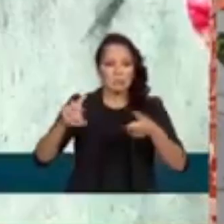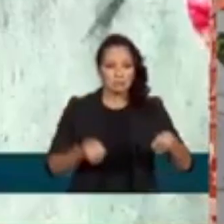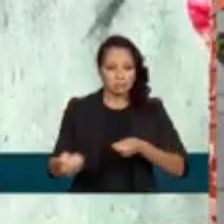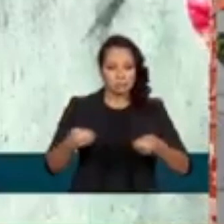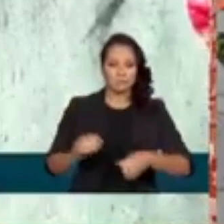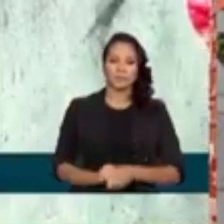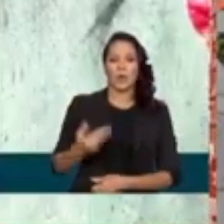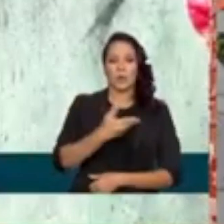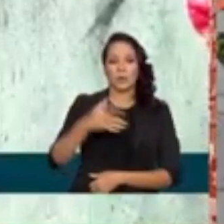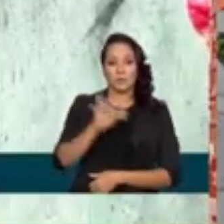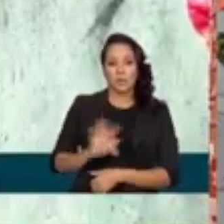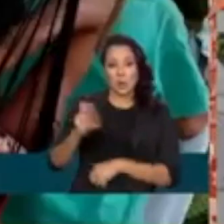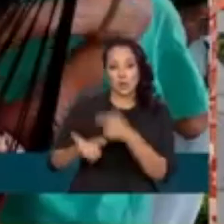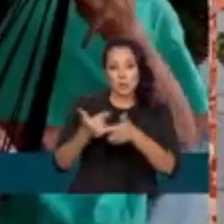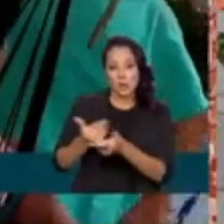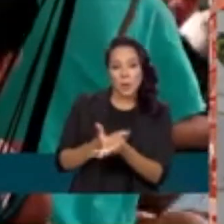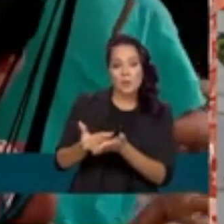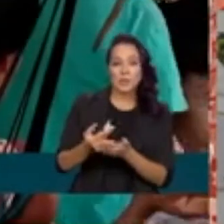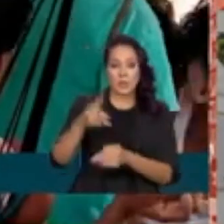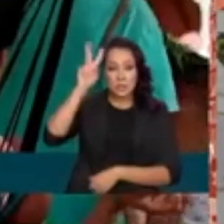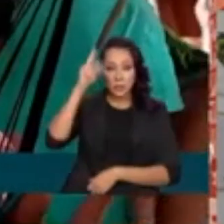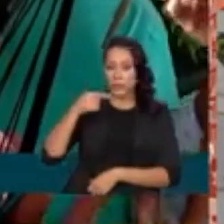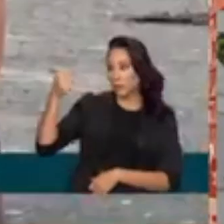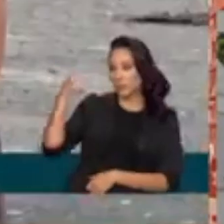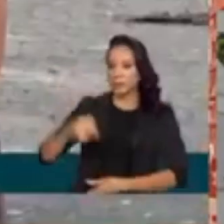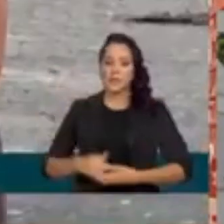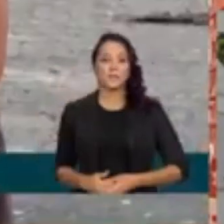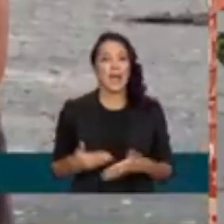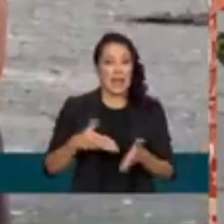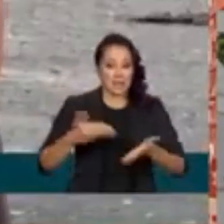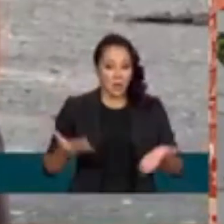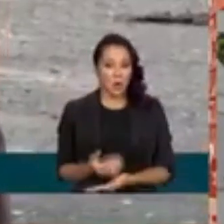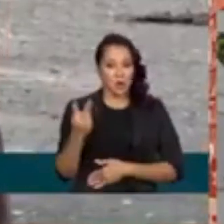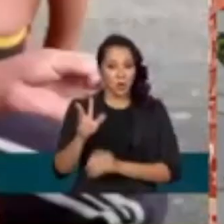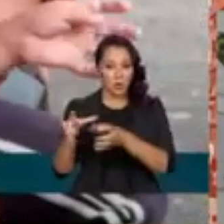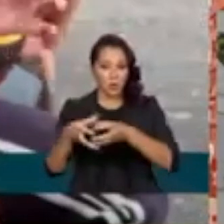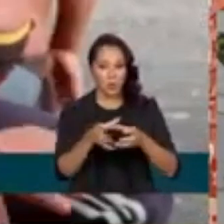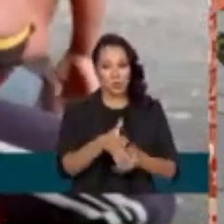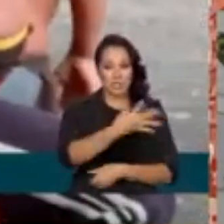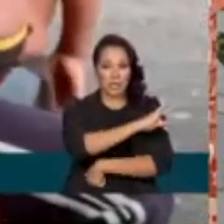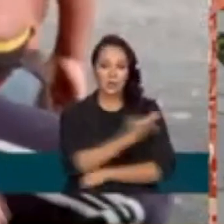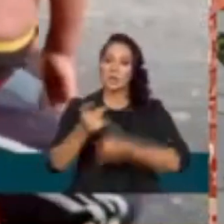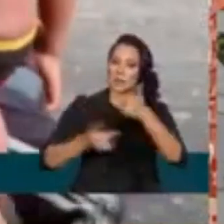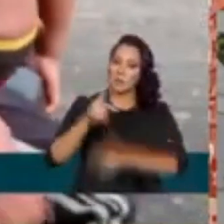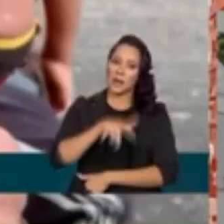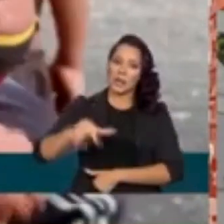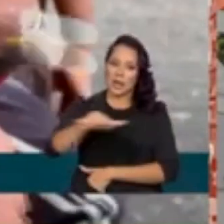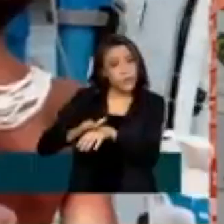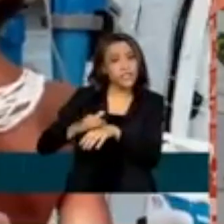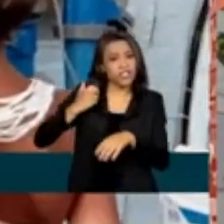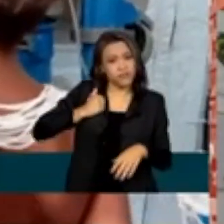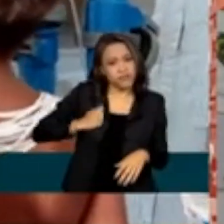de promover o genocídio da população Yanomami, que tem respaldo, inclusive, nas Forças Armadas. O próprio